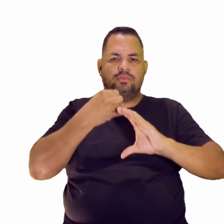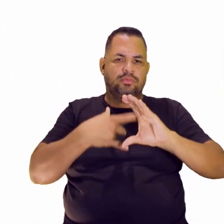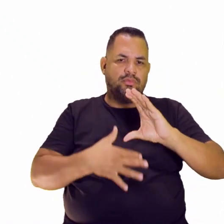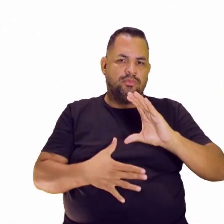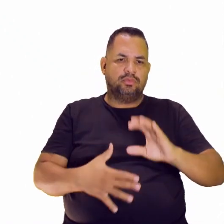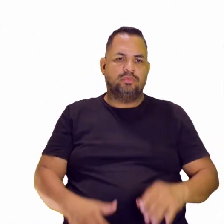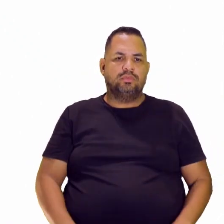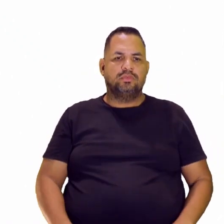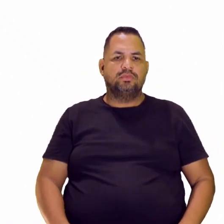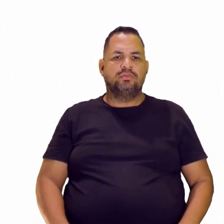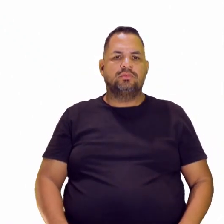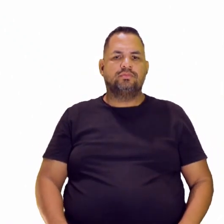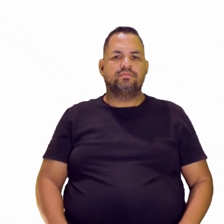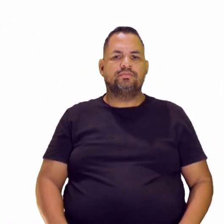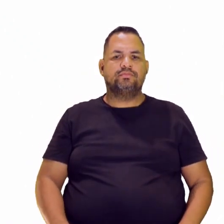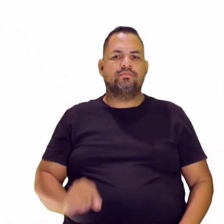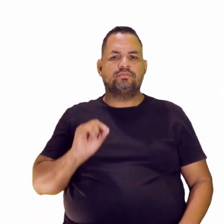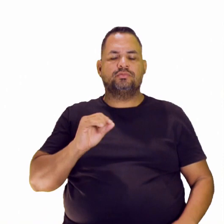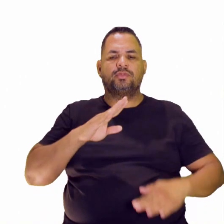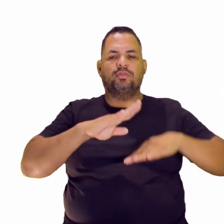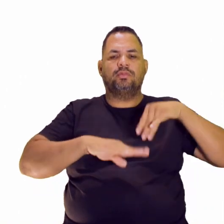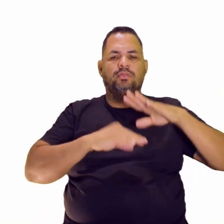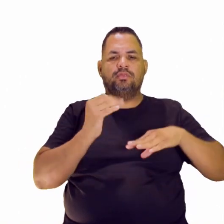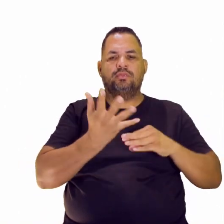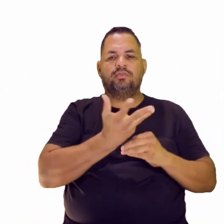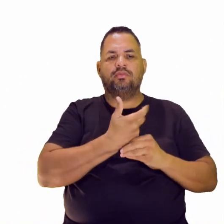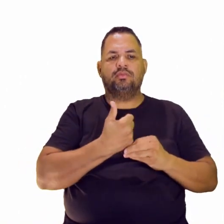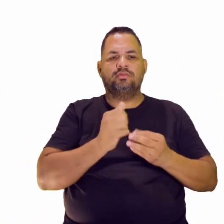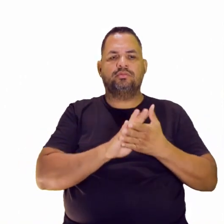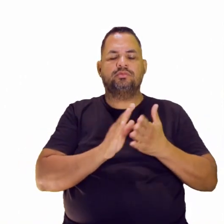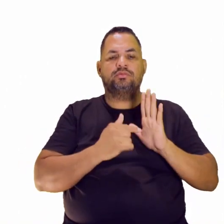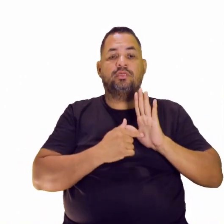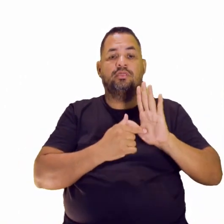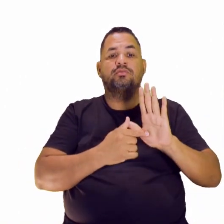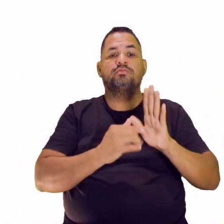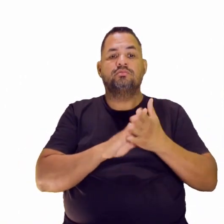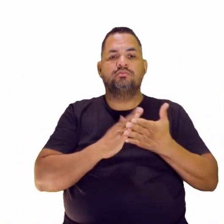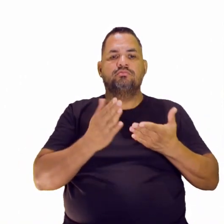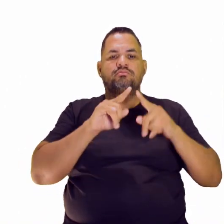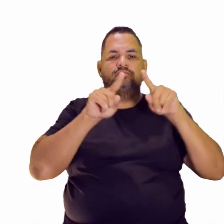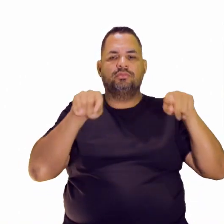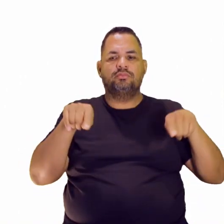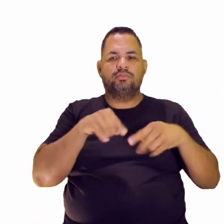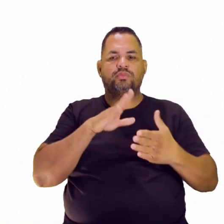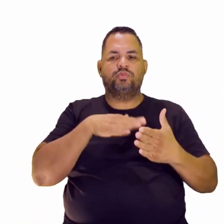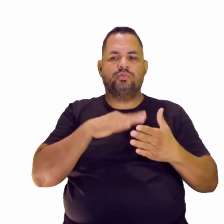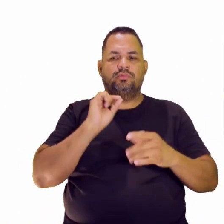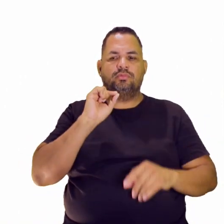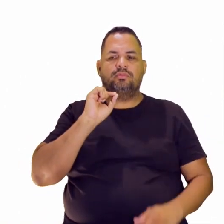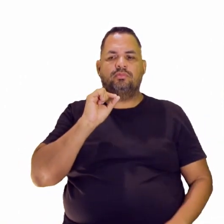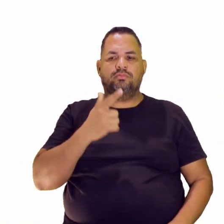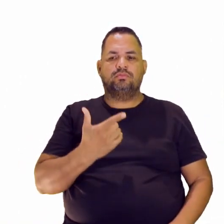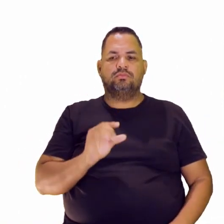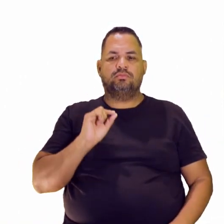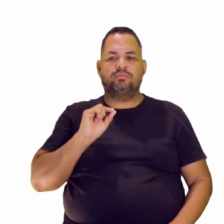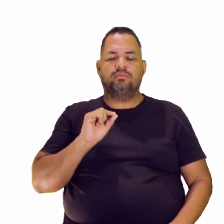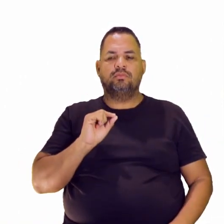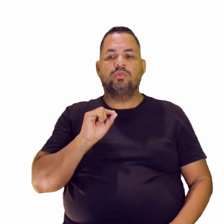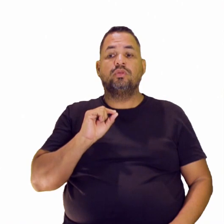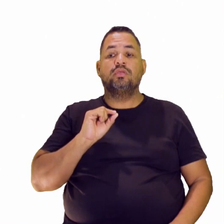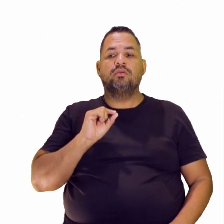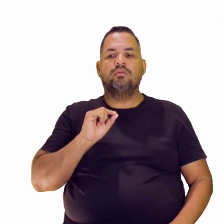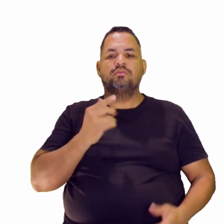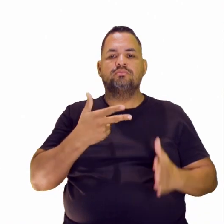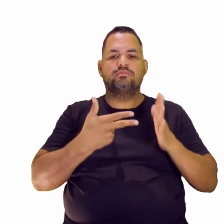dela e o que era que o artista estava retratando na obra, tá? Sobre o que foi o